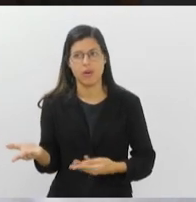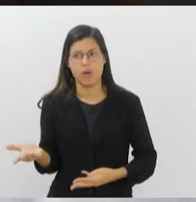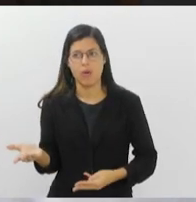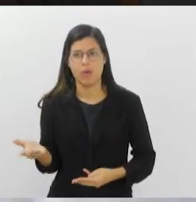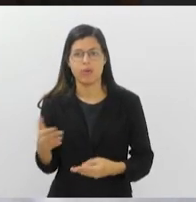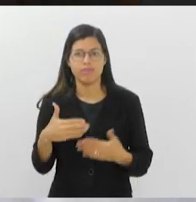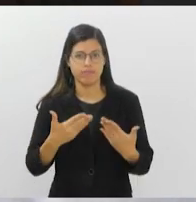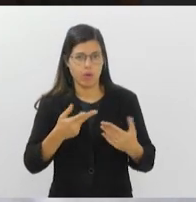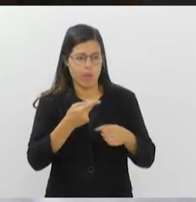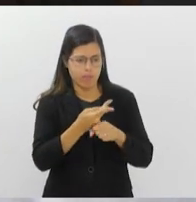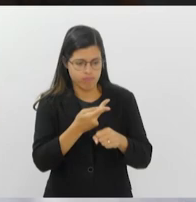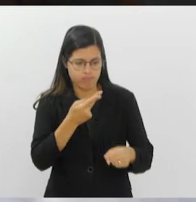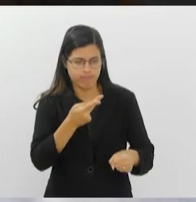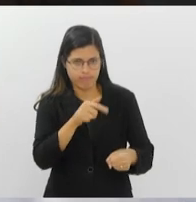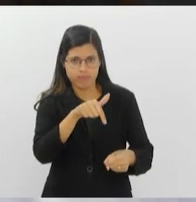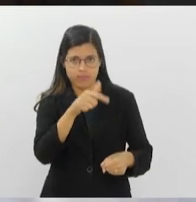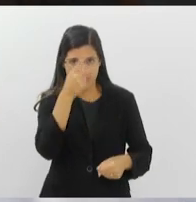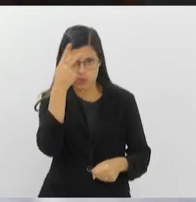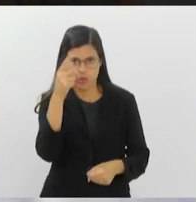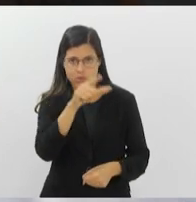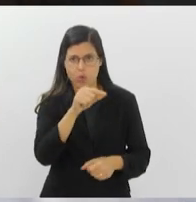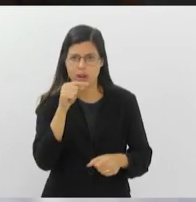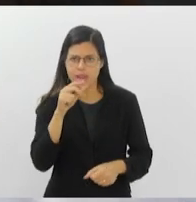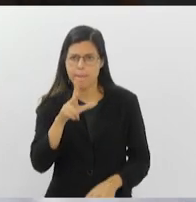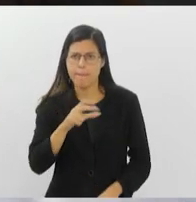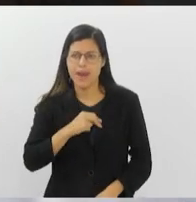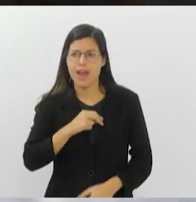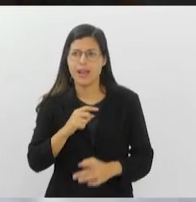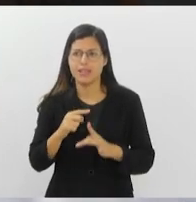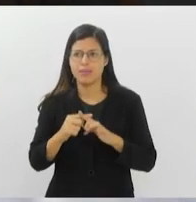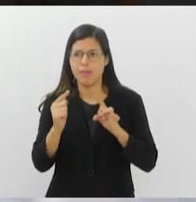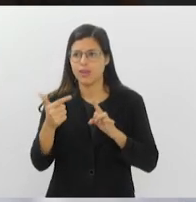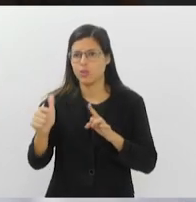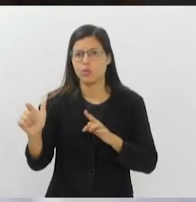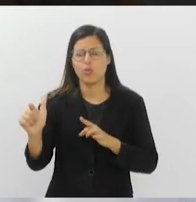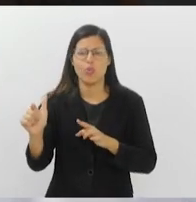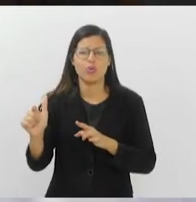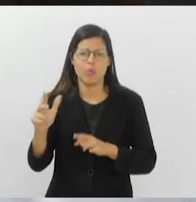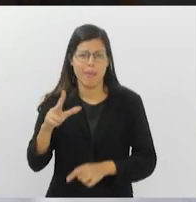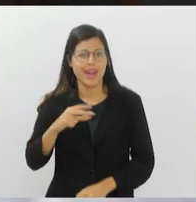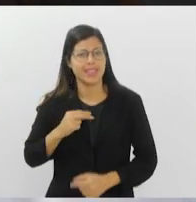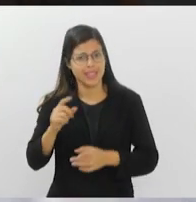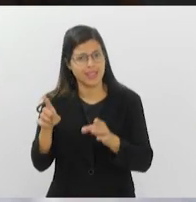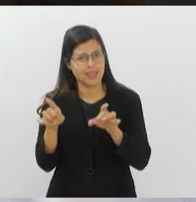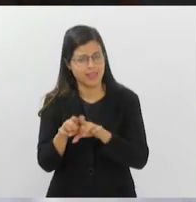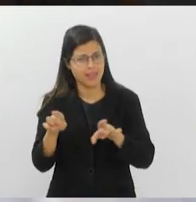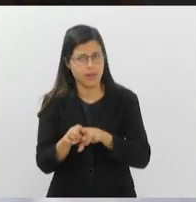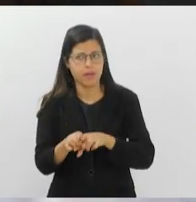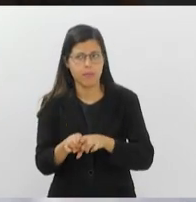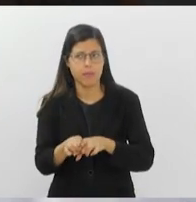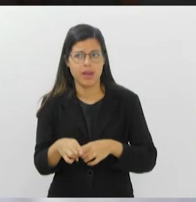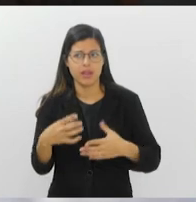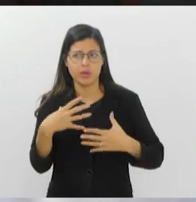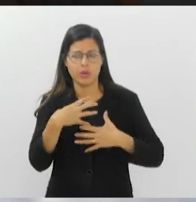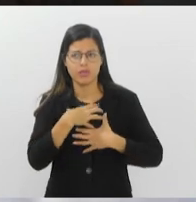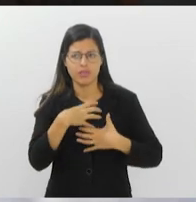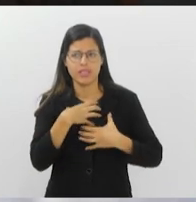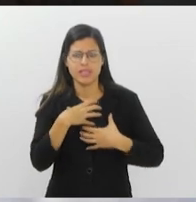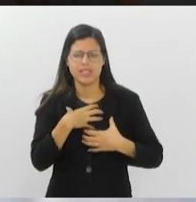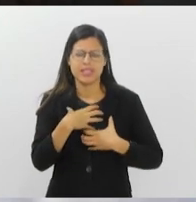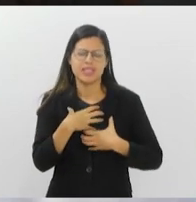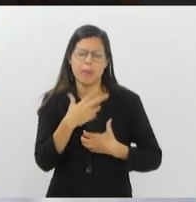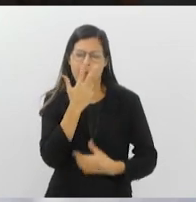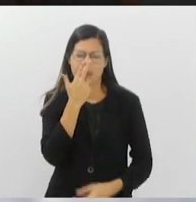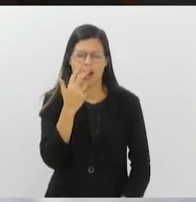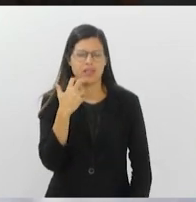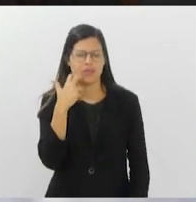super merecem, mas tem outros que não estão, que também super mereciam, e isso me gerou um constrangimento